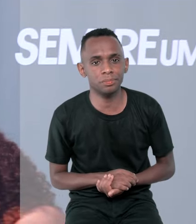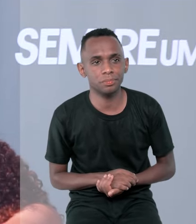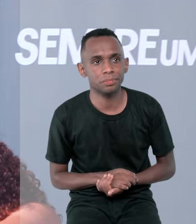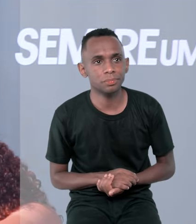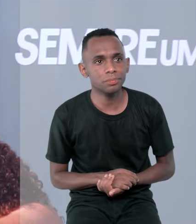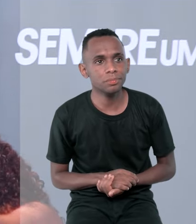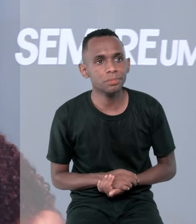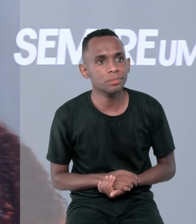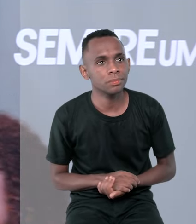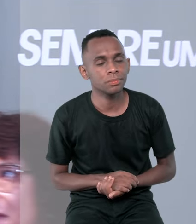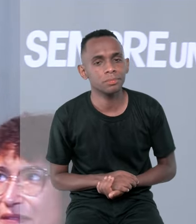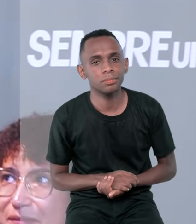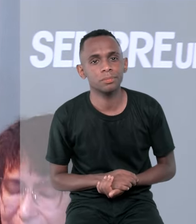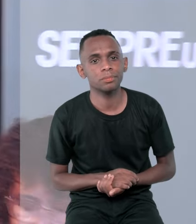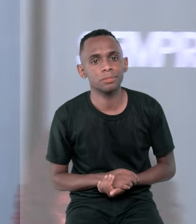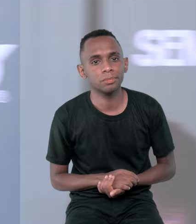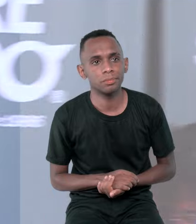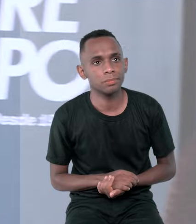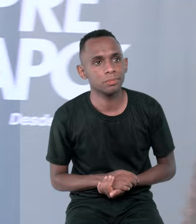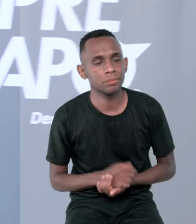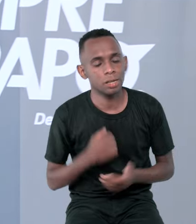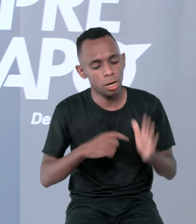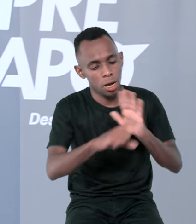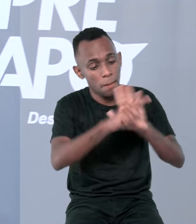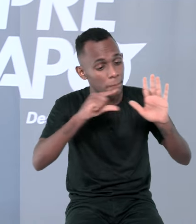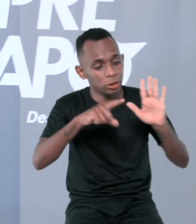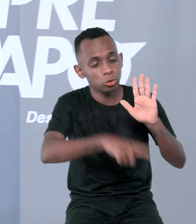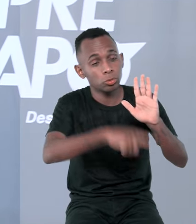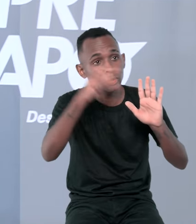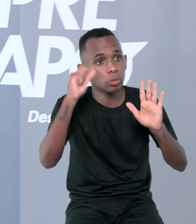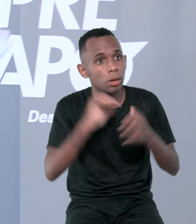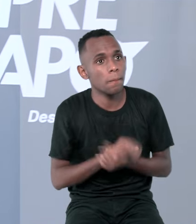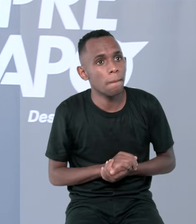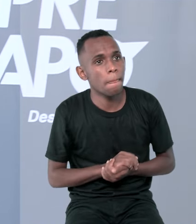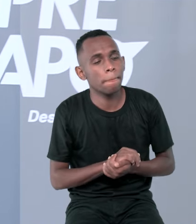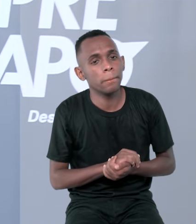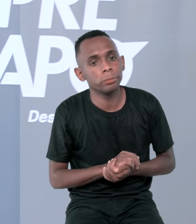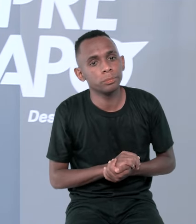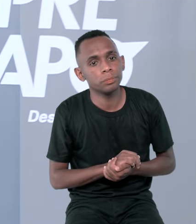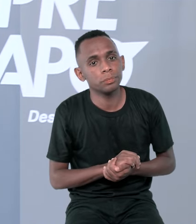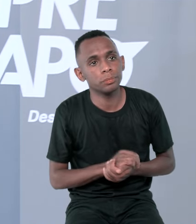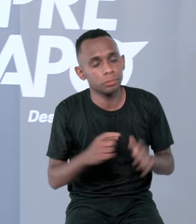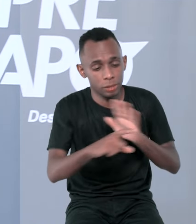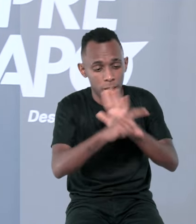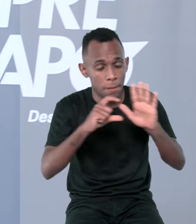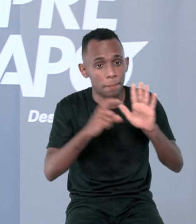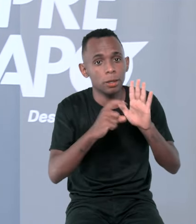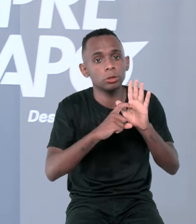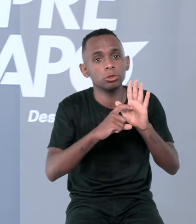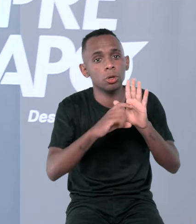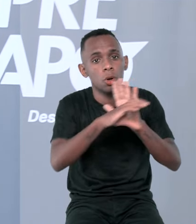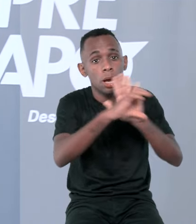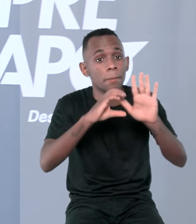claro. Bom, a parte que eu escolhi, havia até grifado aqui, foi uma parte do capítulo